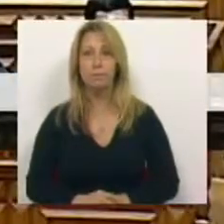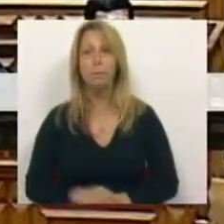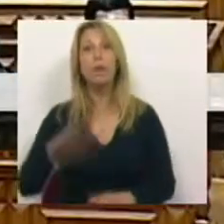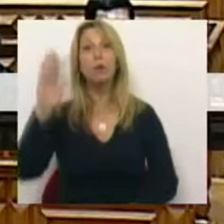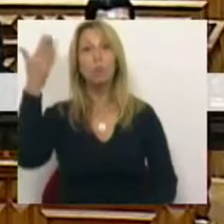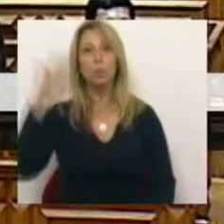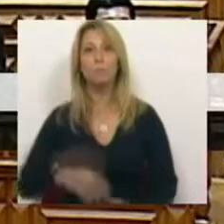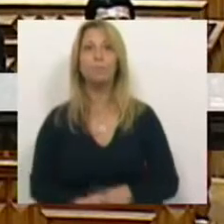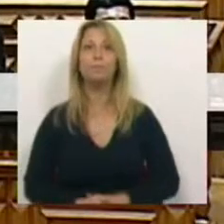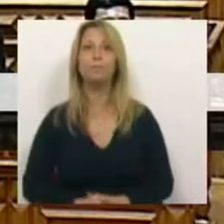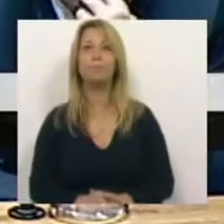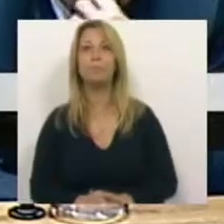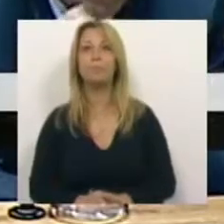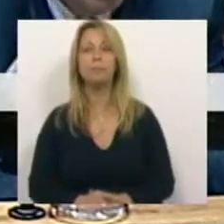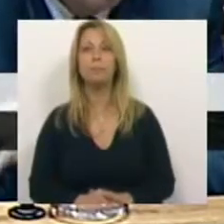Em primeiro lugar,